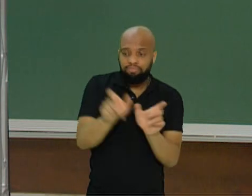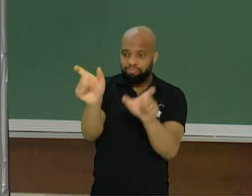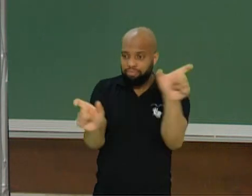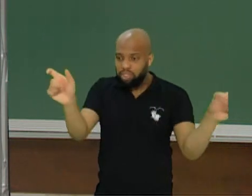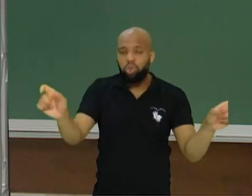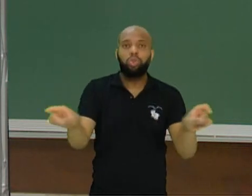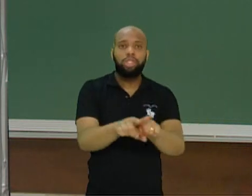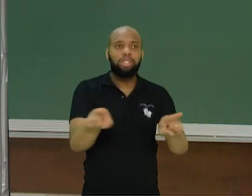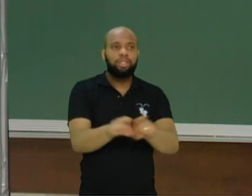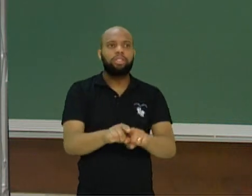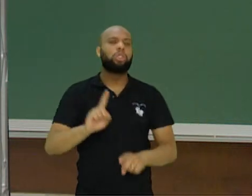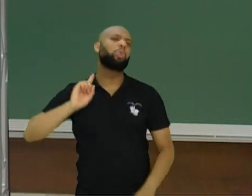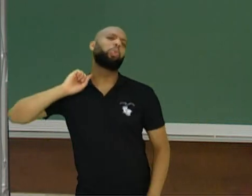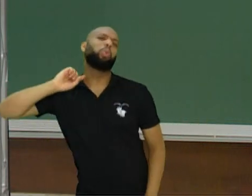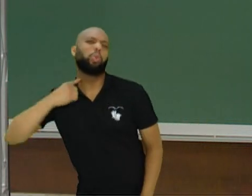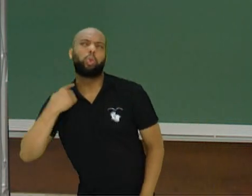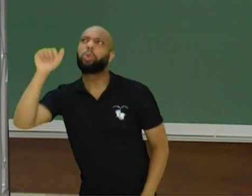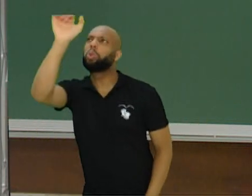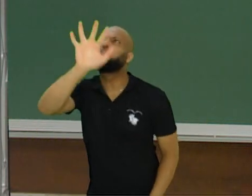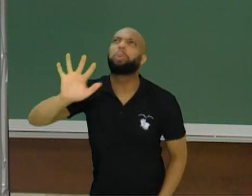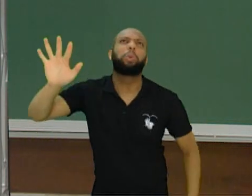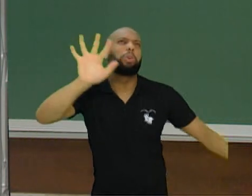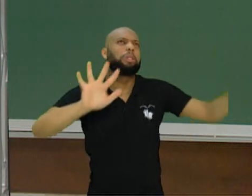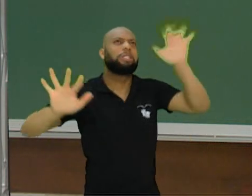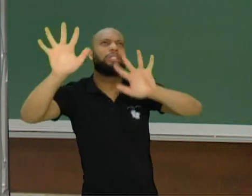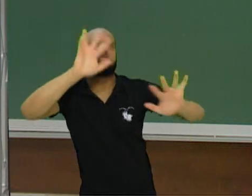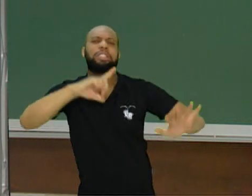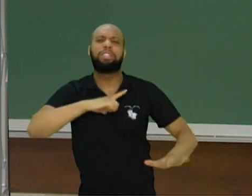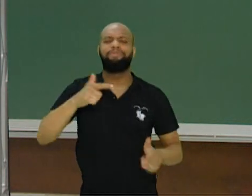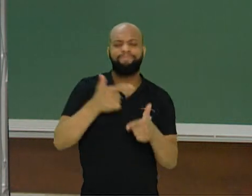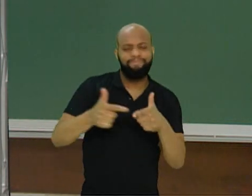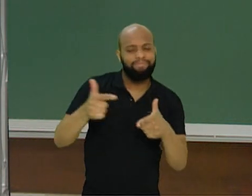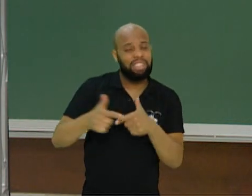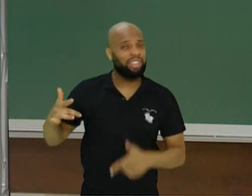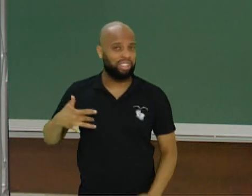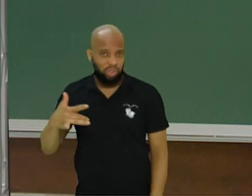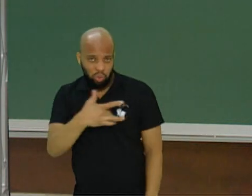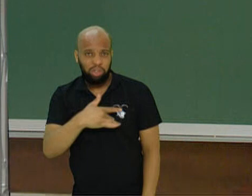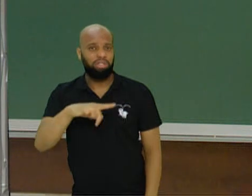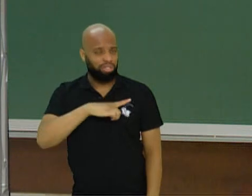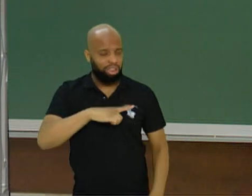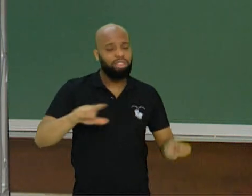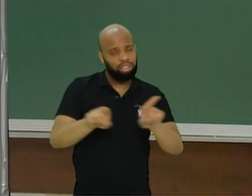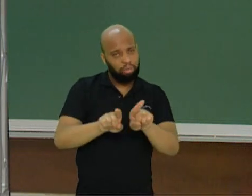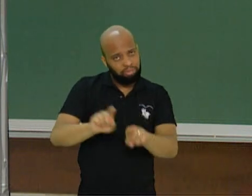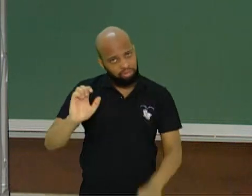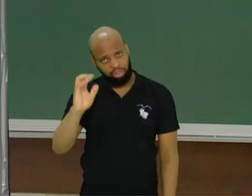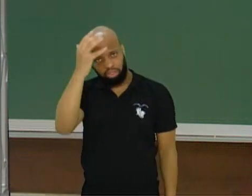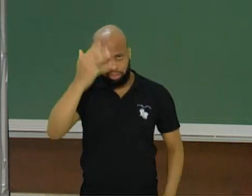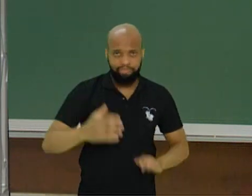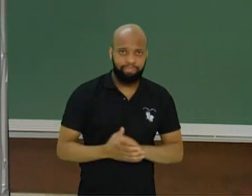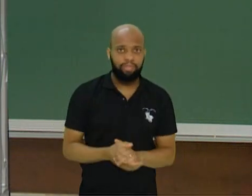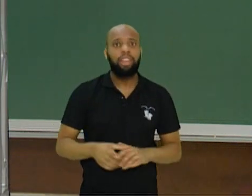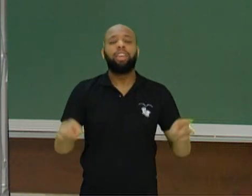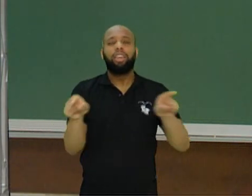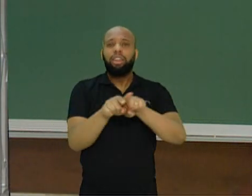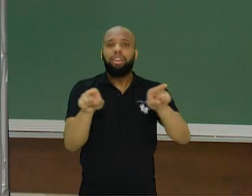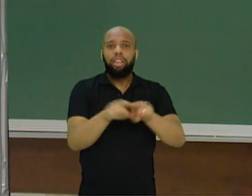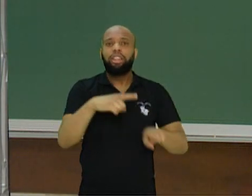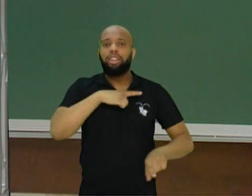pessoas. A poluição, ela pode trazer diversos problemas para a saúde da pessoa, né? Nós também